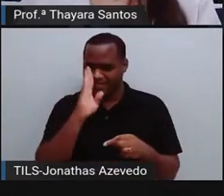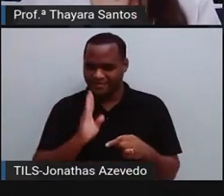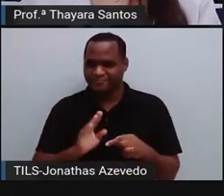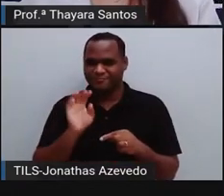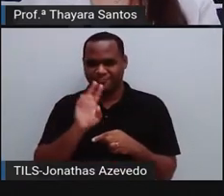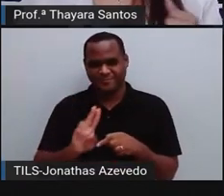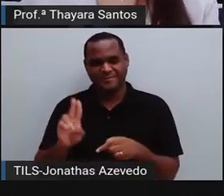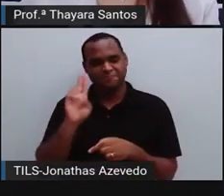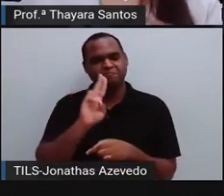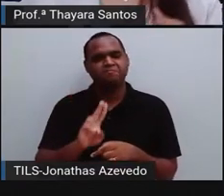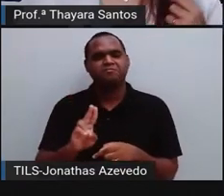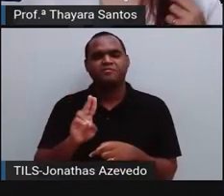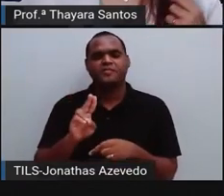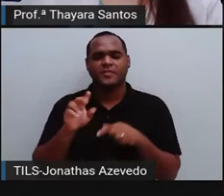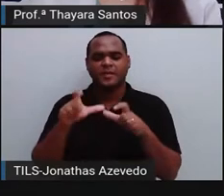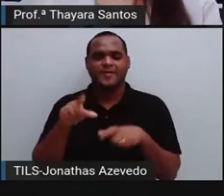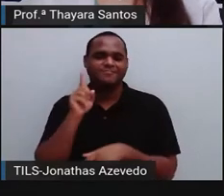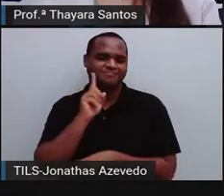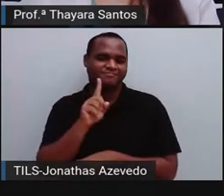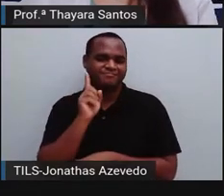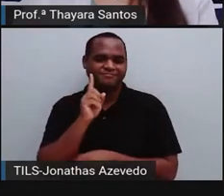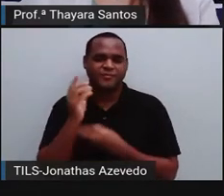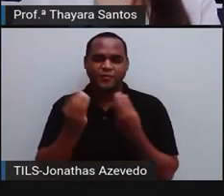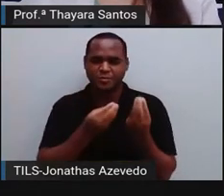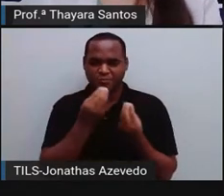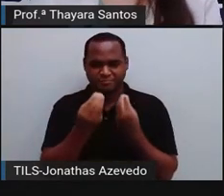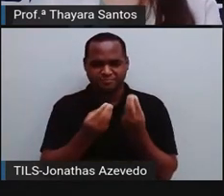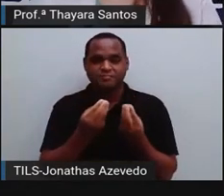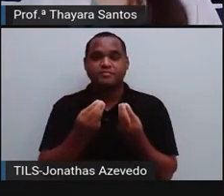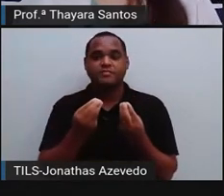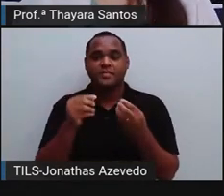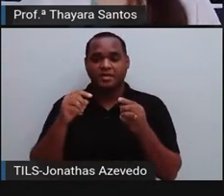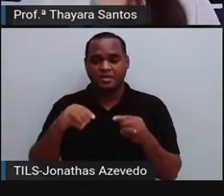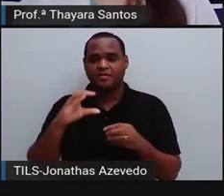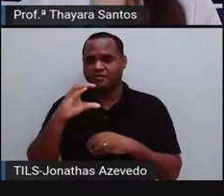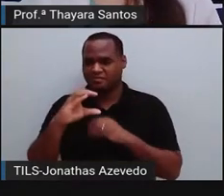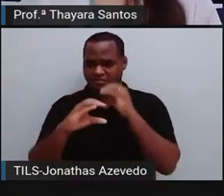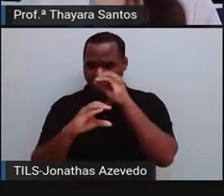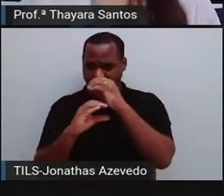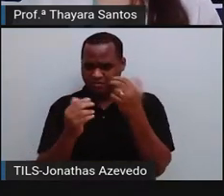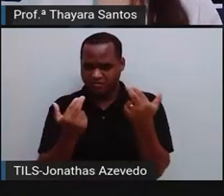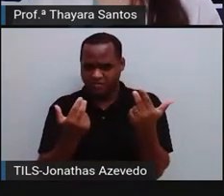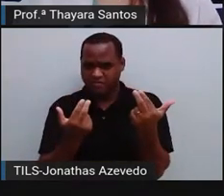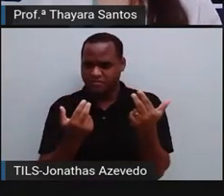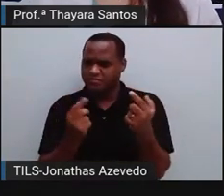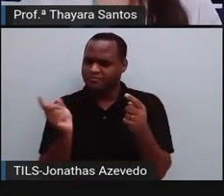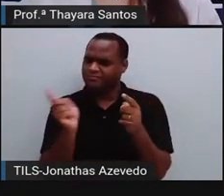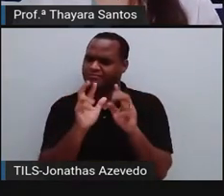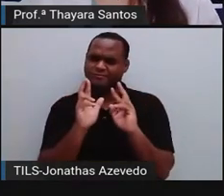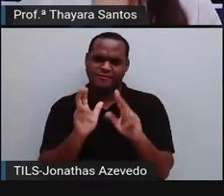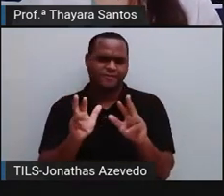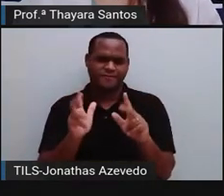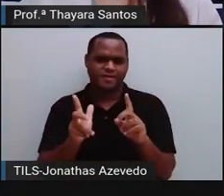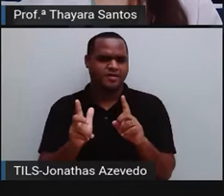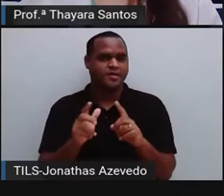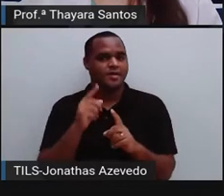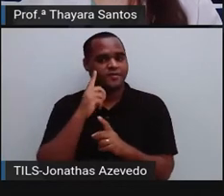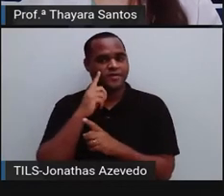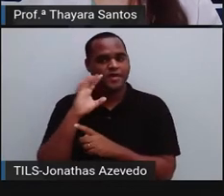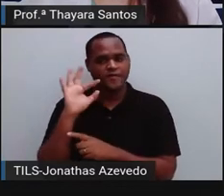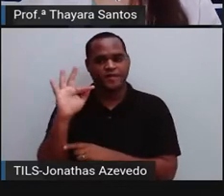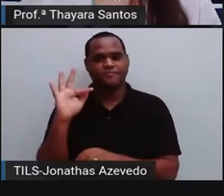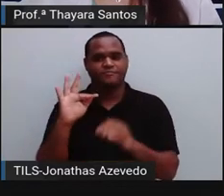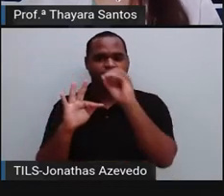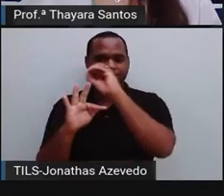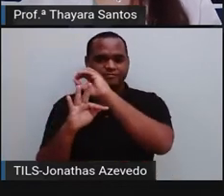que a gente usa aqui. Agora, lá nos Estados Unidos, eles não costumam medir a temperatura em grau Celsius, eles medem